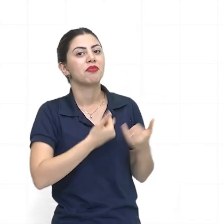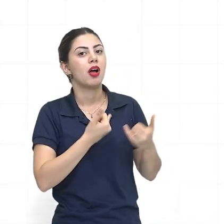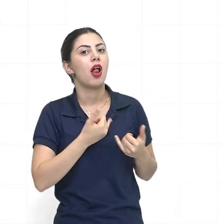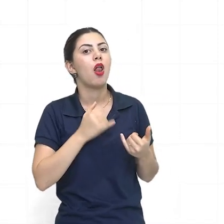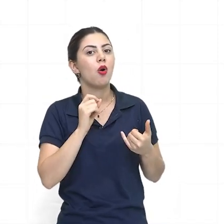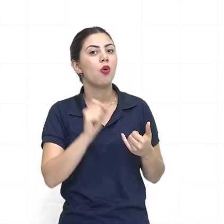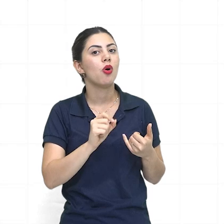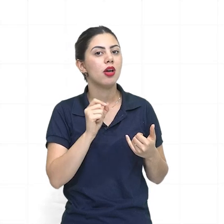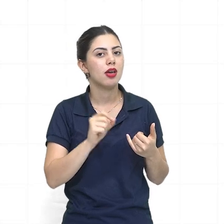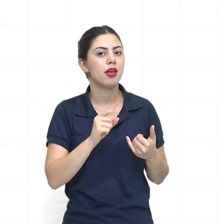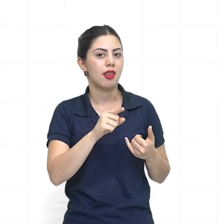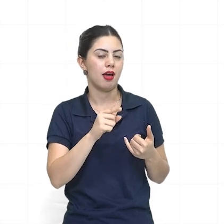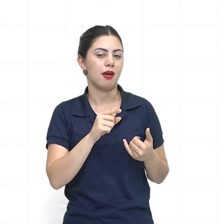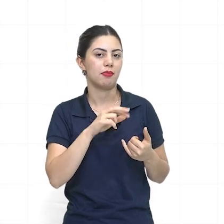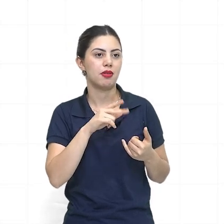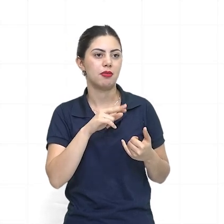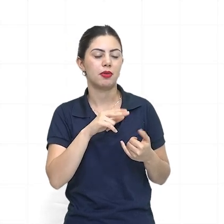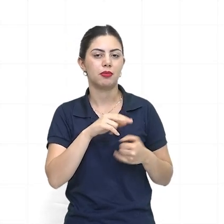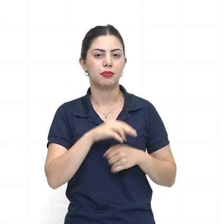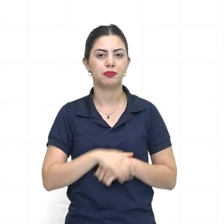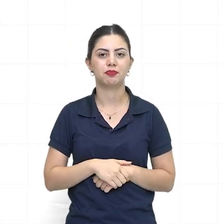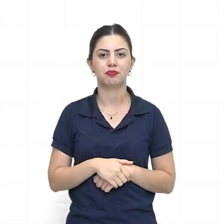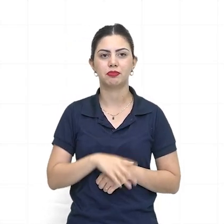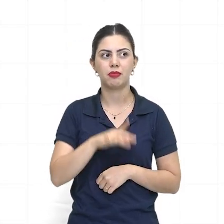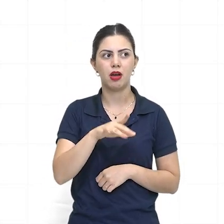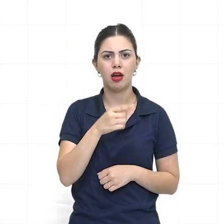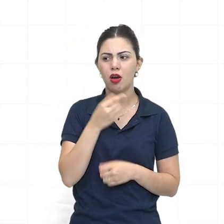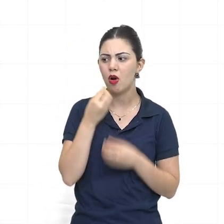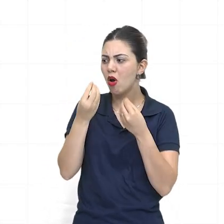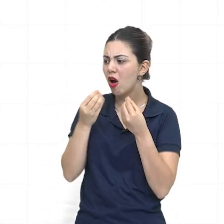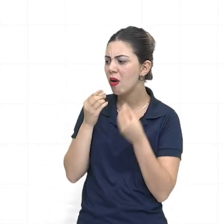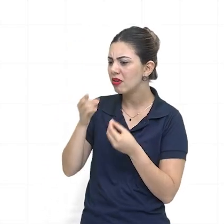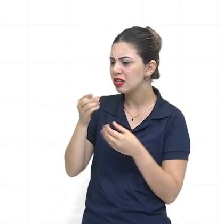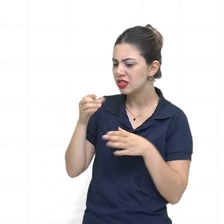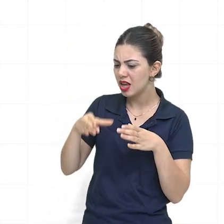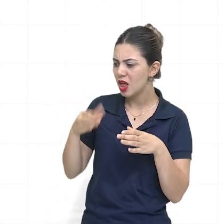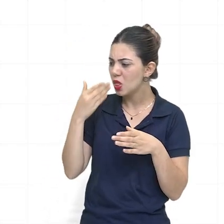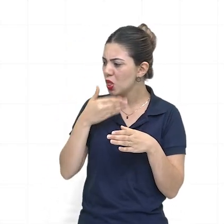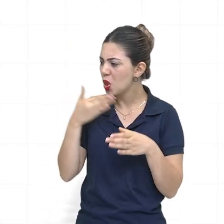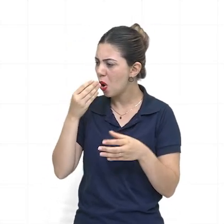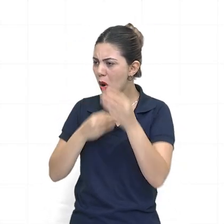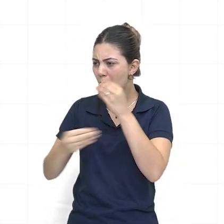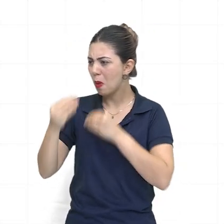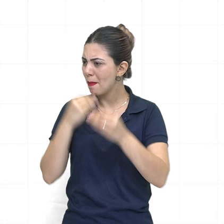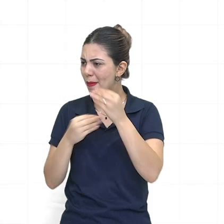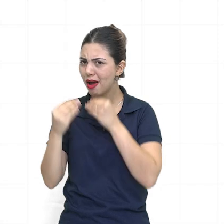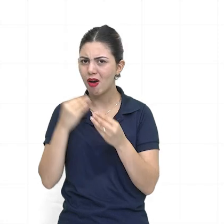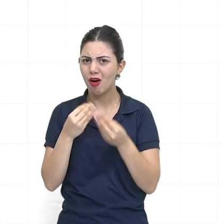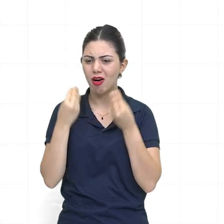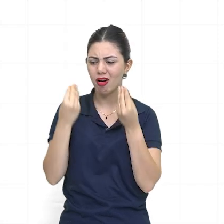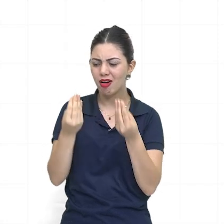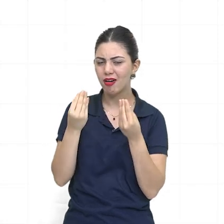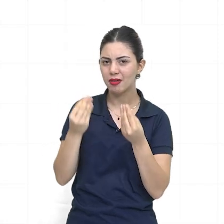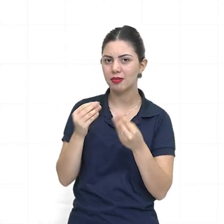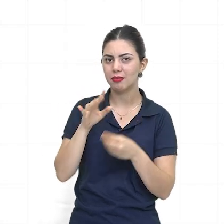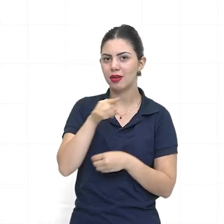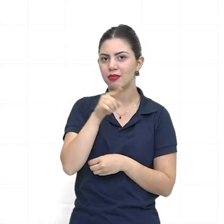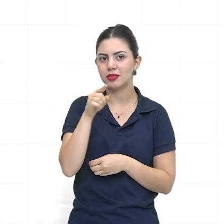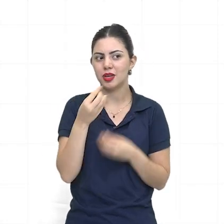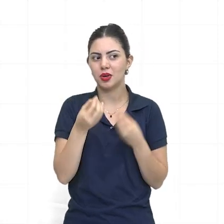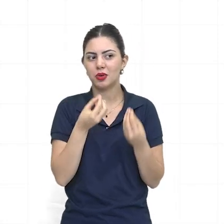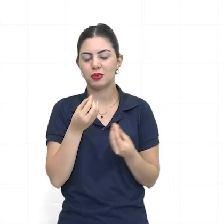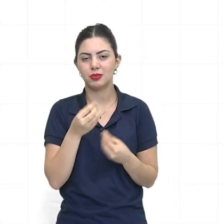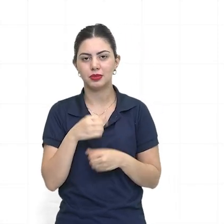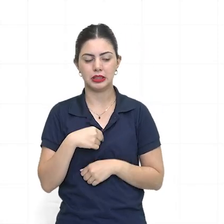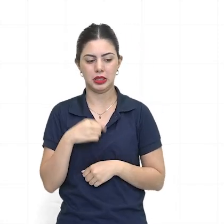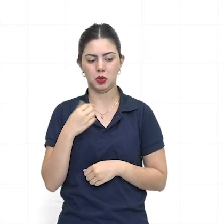irmãos. Aí a tua mãe descobre, você comeu o doce. Mas aí você pode se defender, olha,